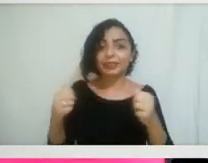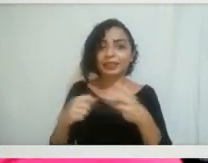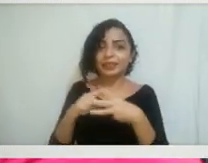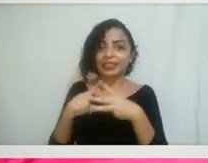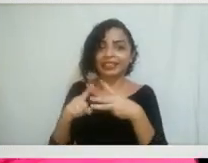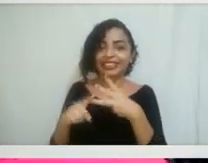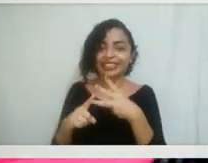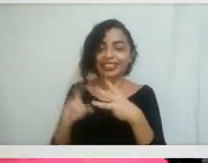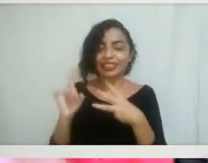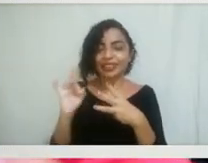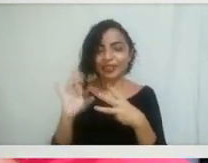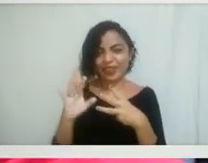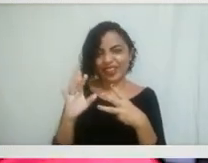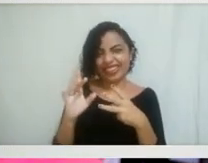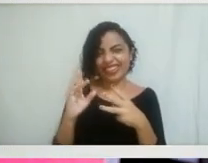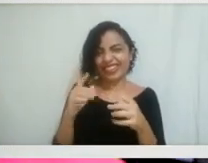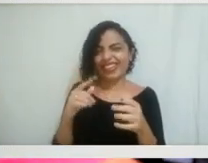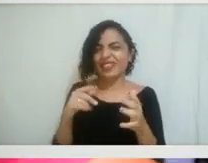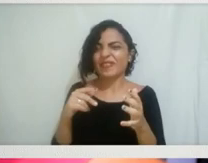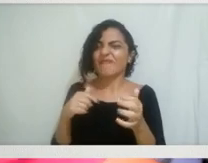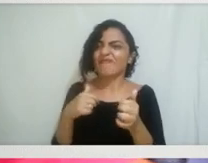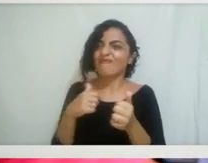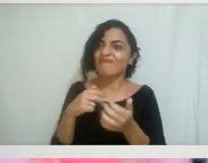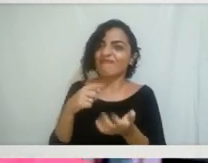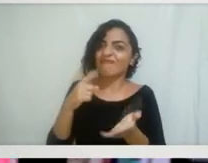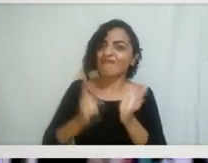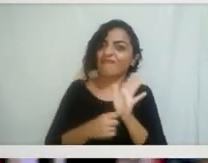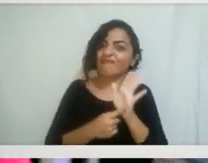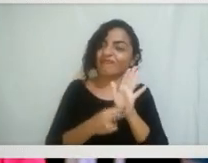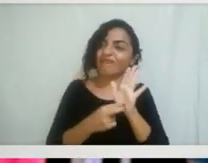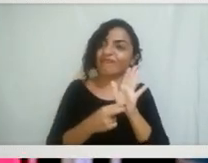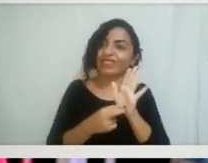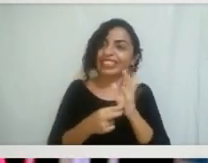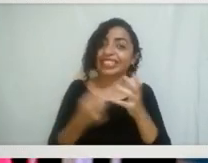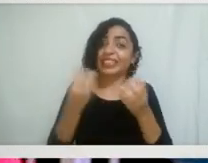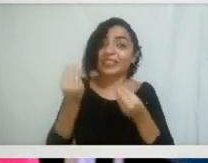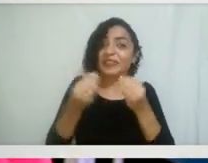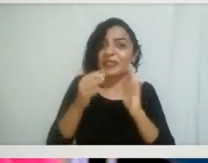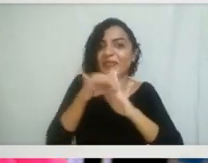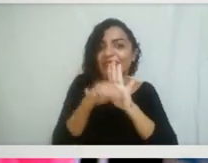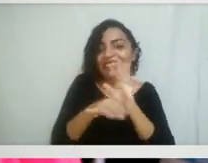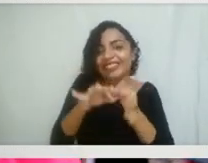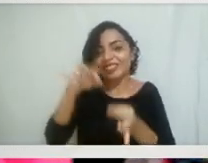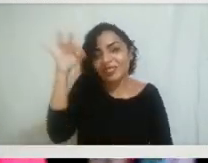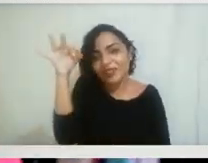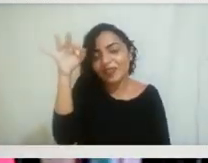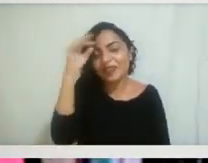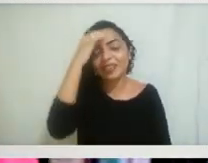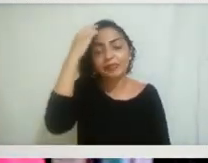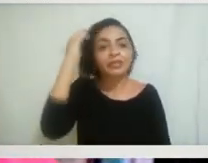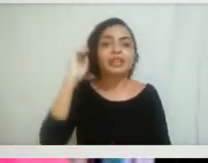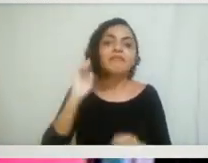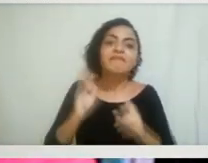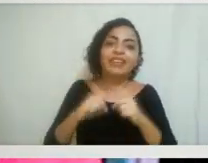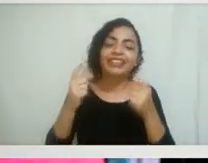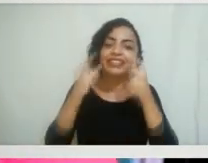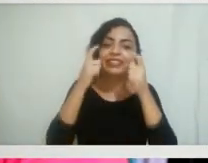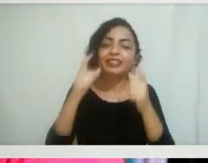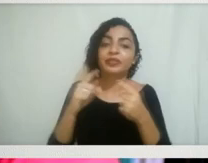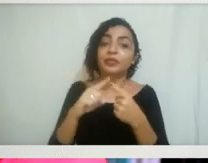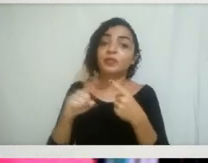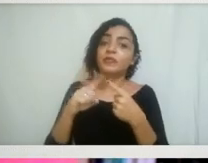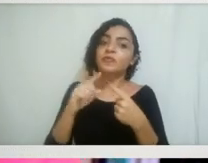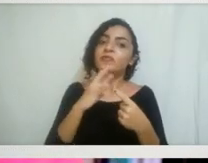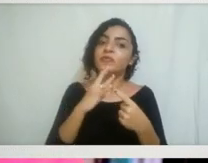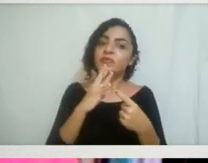fazer agora. Separei 3 livrinhos apenas, também não quero me comprometer com uma lista muito longa. E são interessantes,